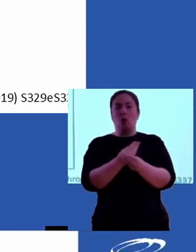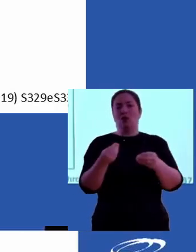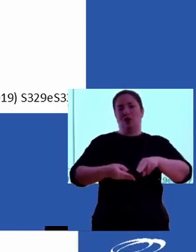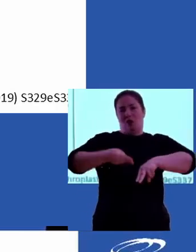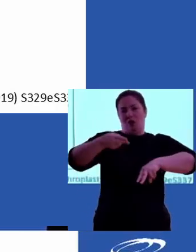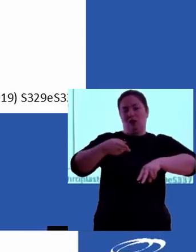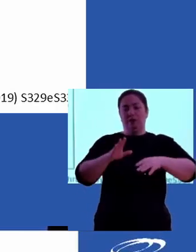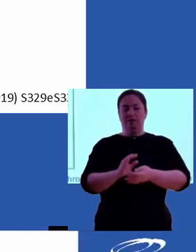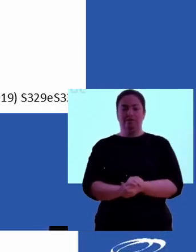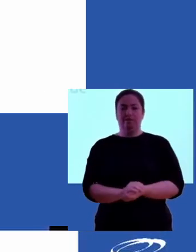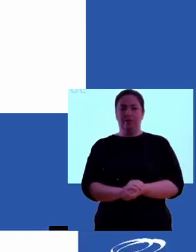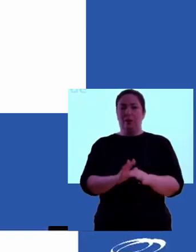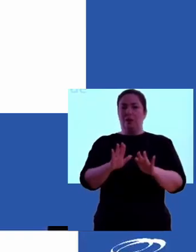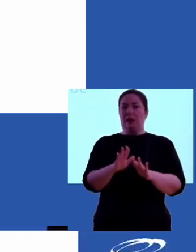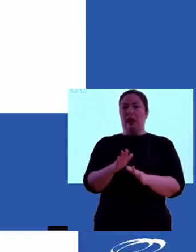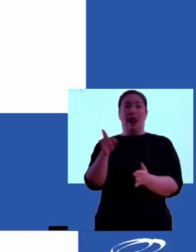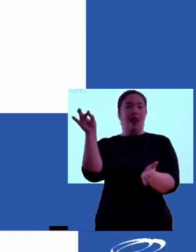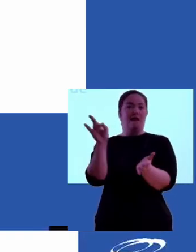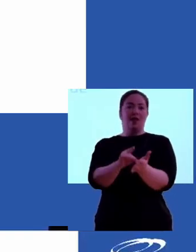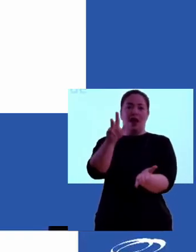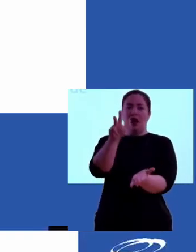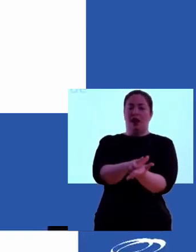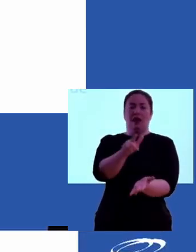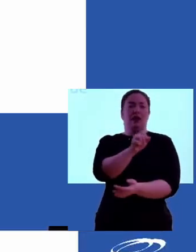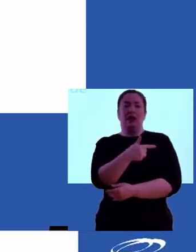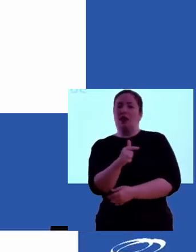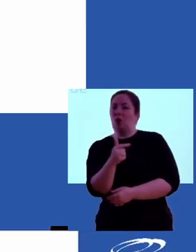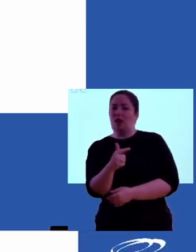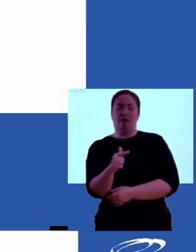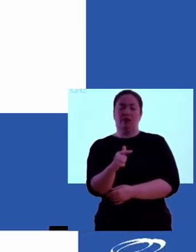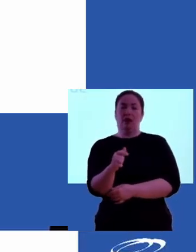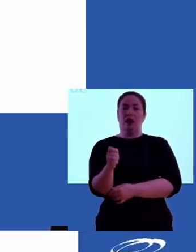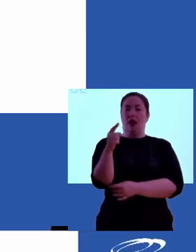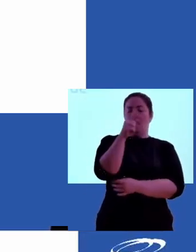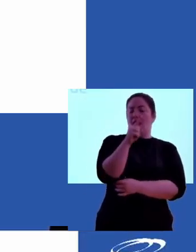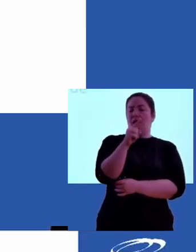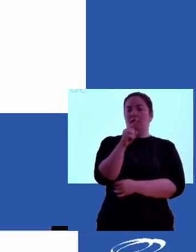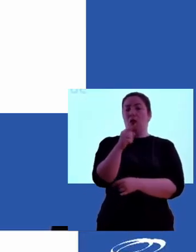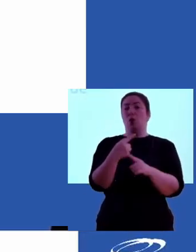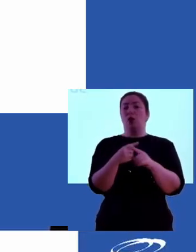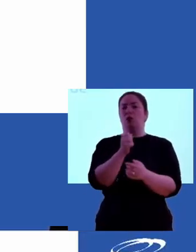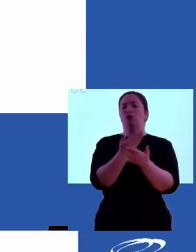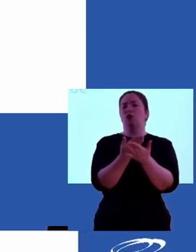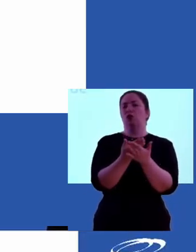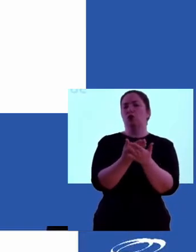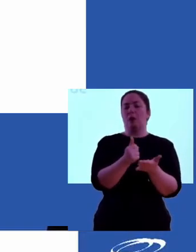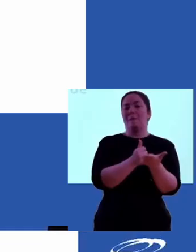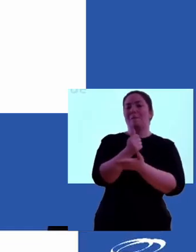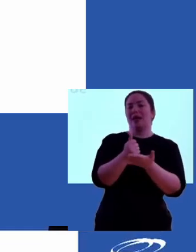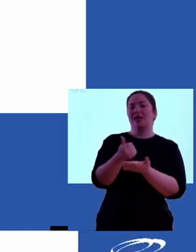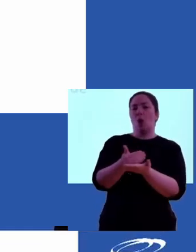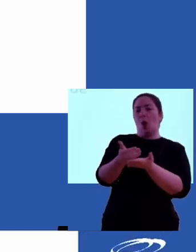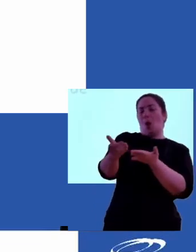certo? Não foram validados naquele estudo que serviu de base para essa definição da pontuação.